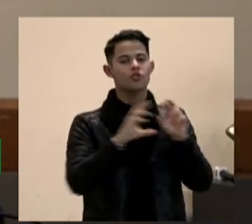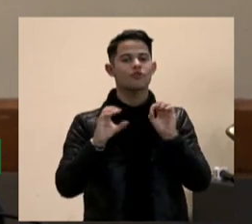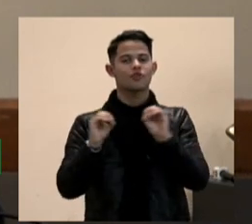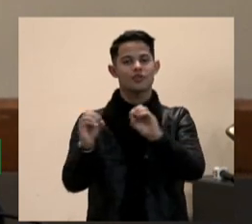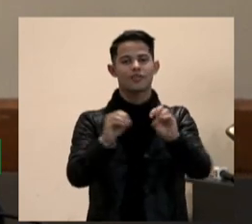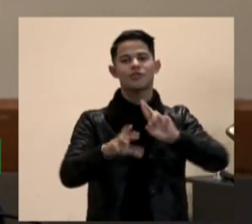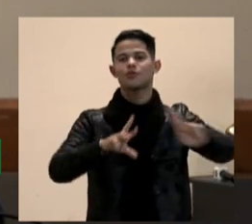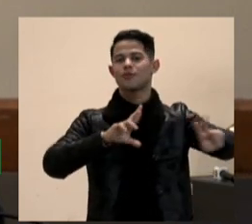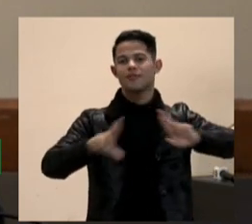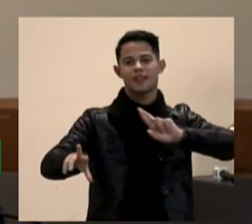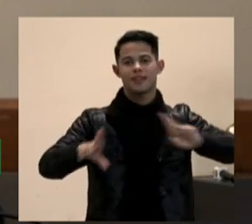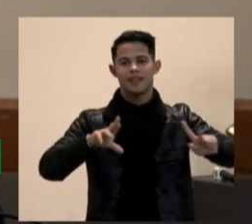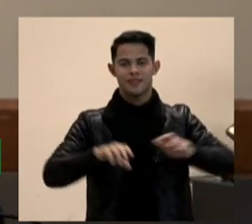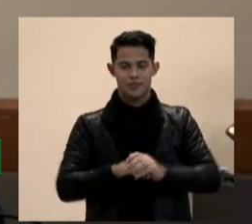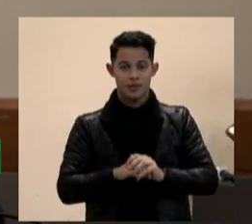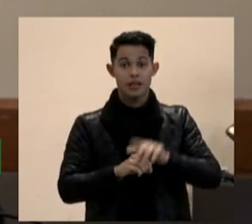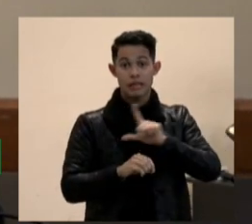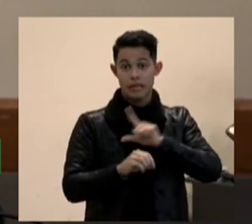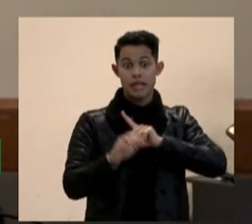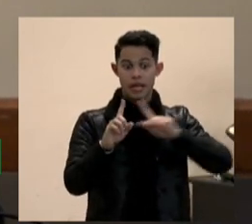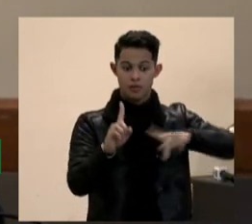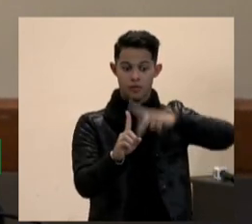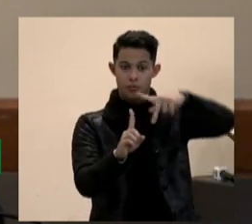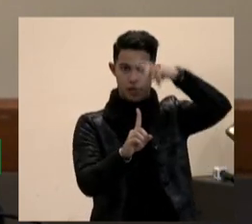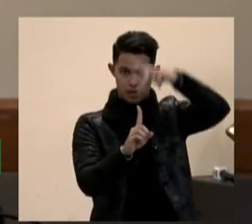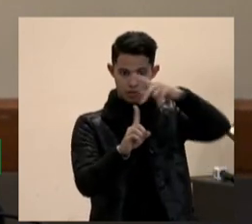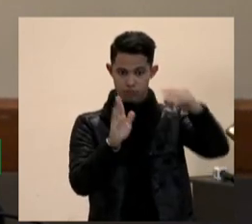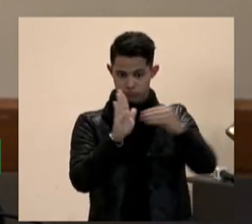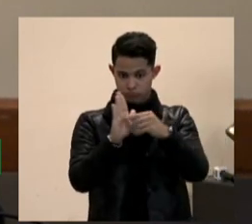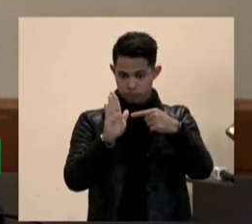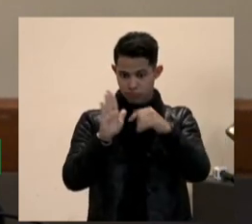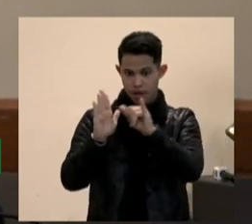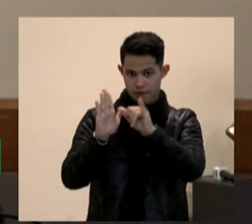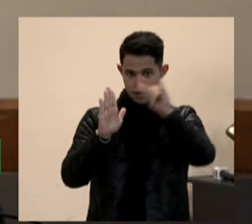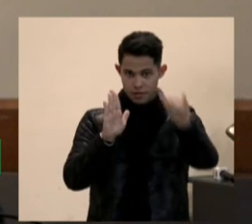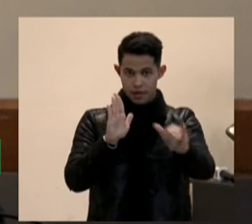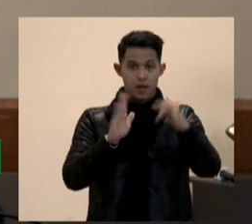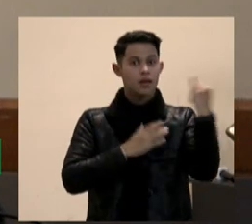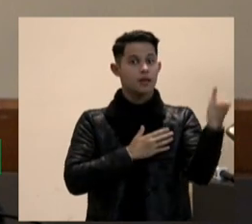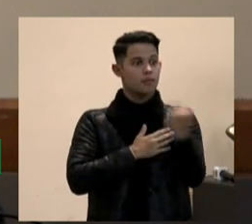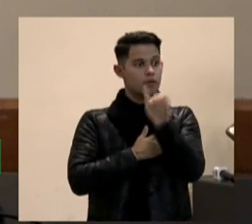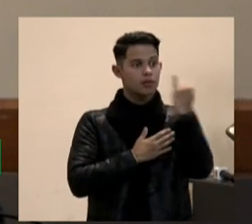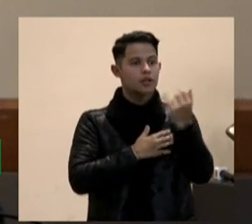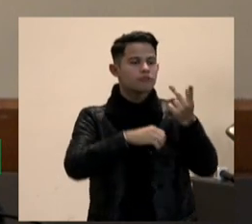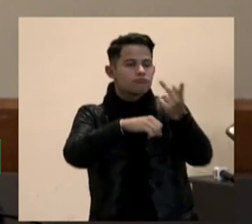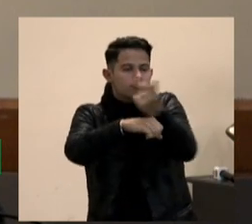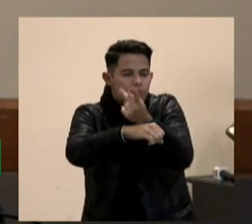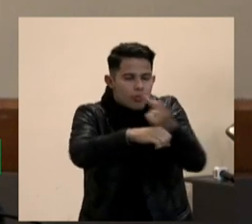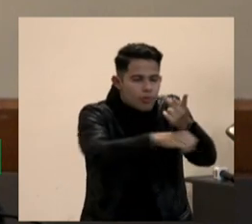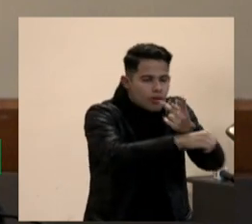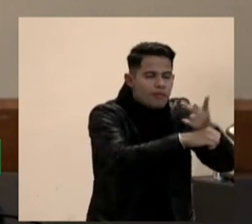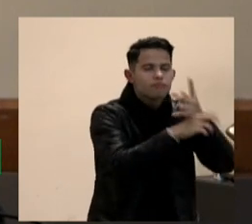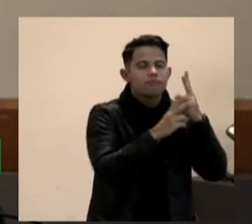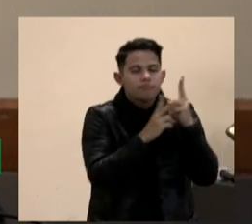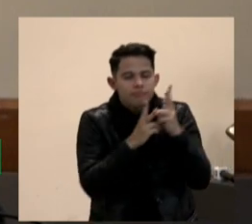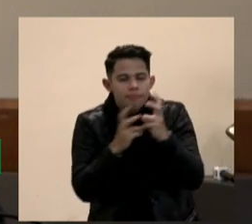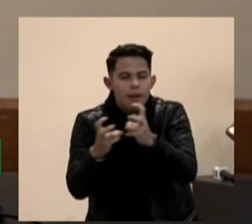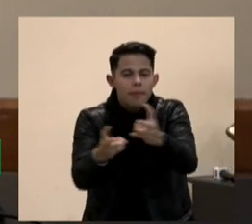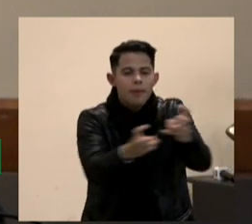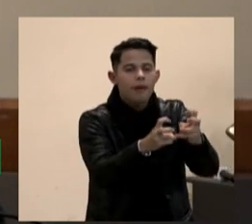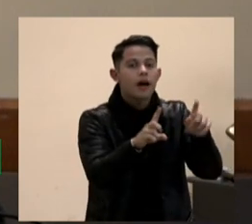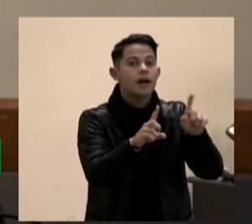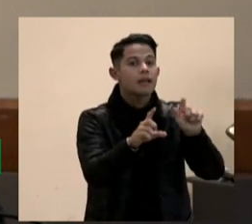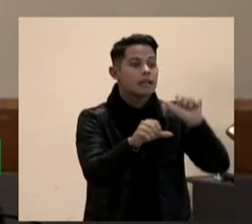fazer busca ativa, que é necessário identificar a demanda potencial e de que é obrigatório tornar essa